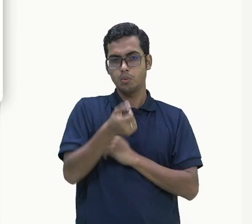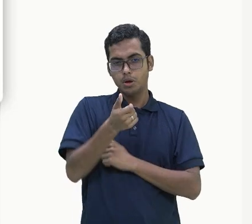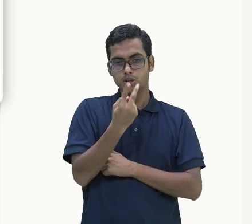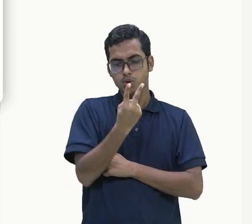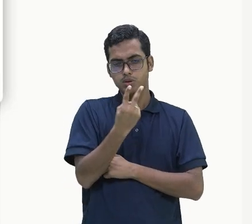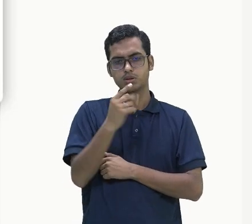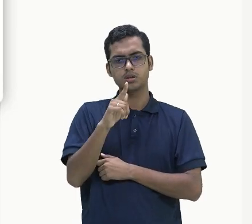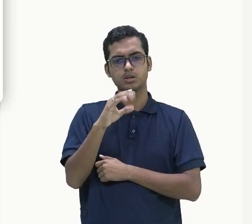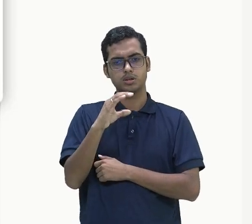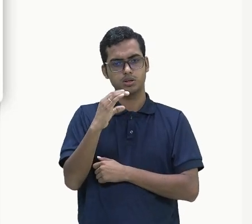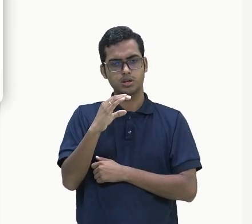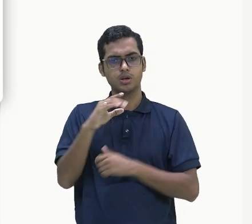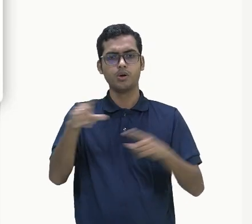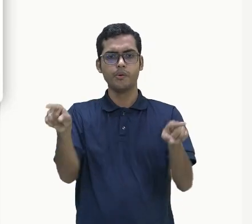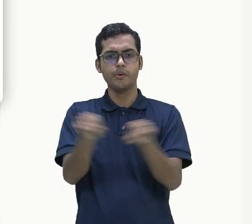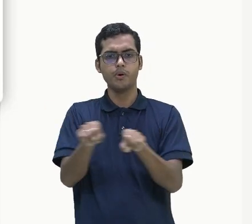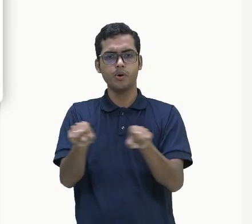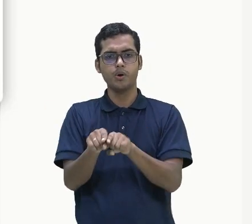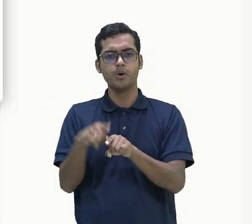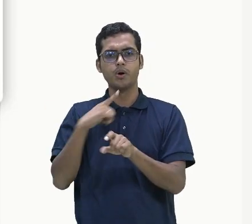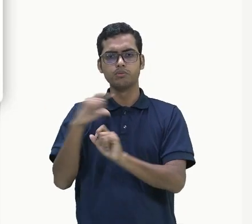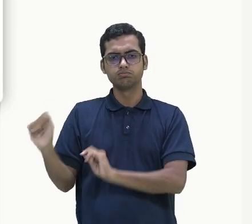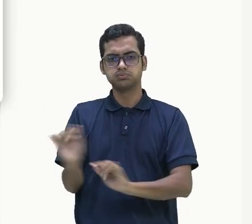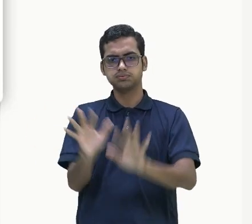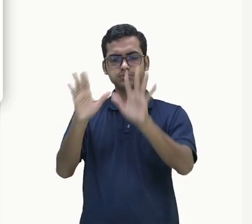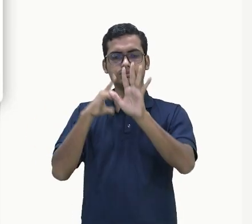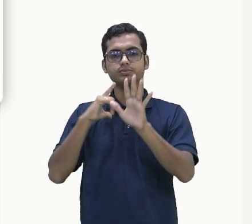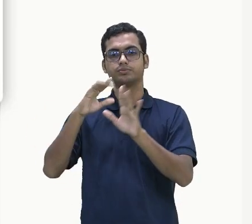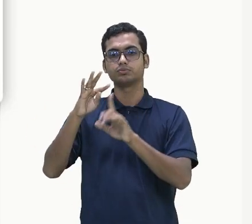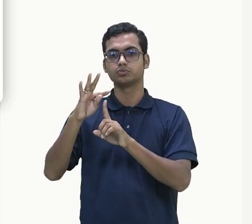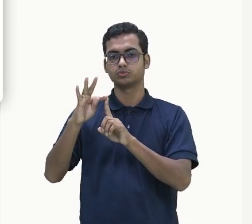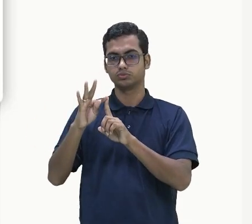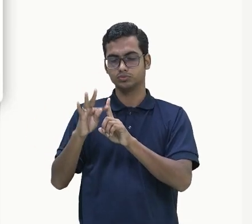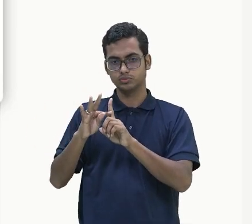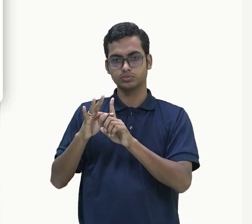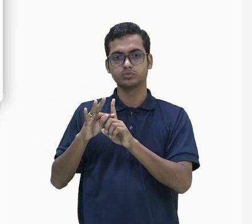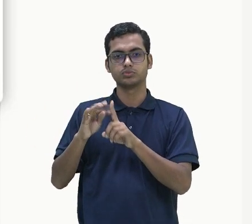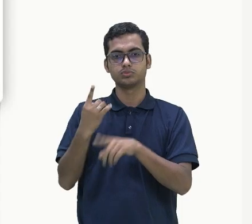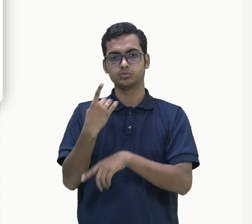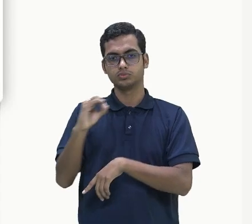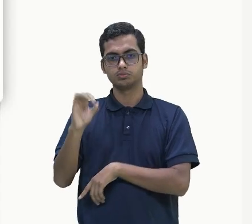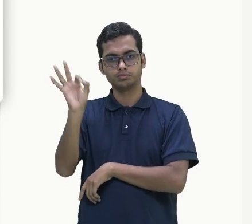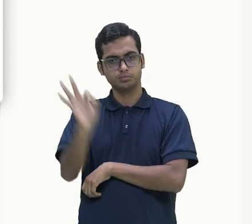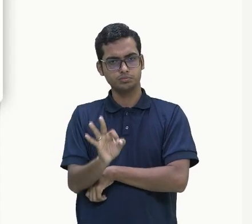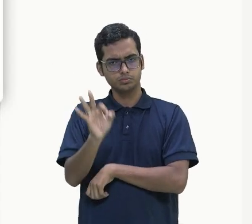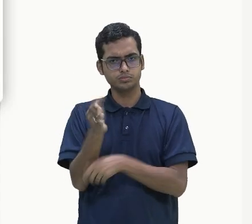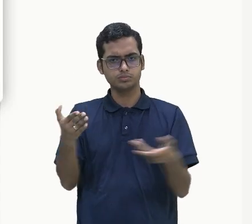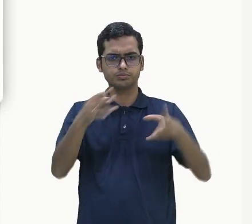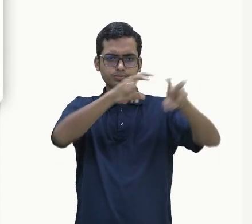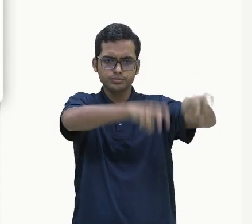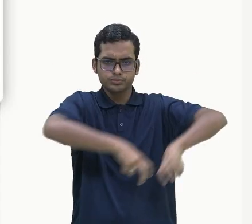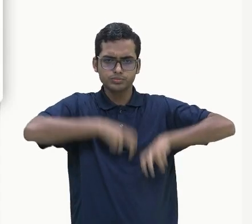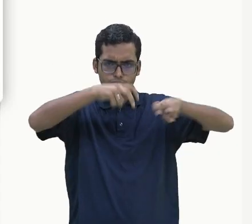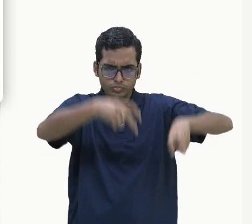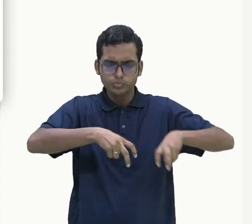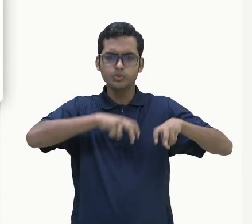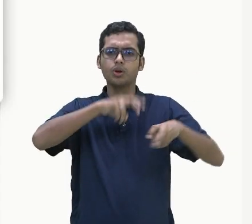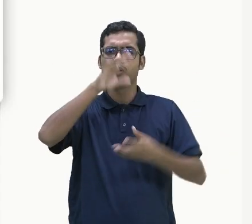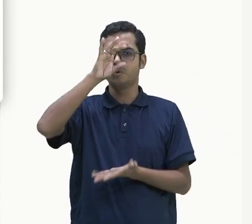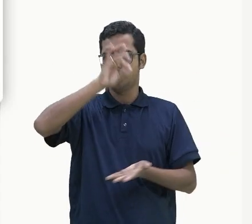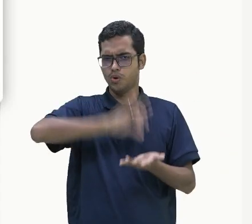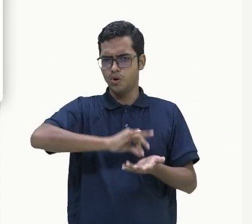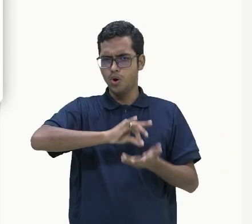em quase 10%. E quando nós passamos para uma área de agricultura em grande